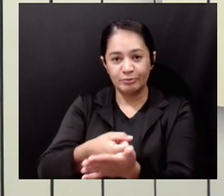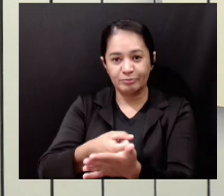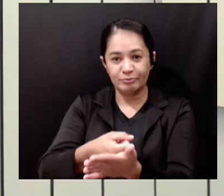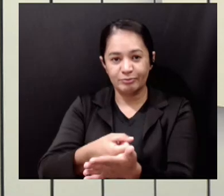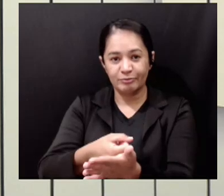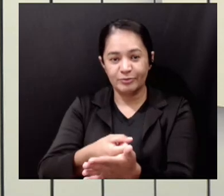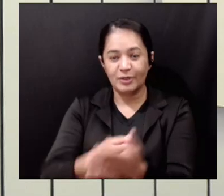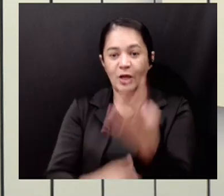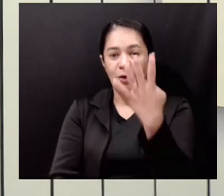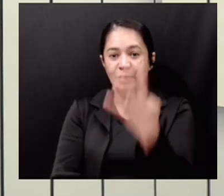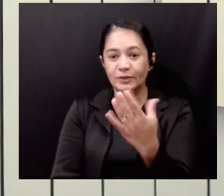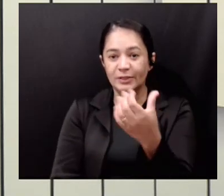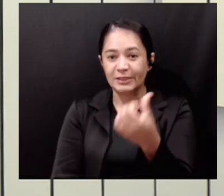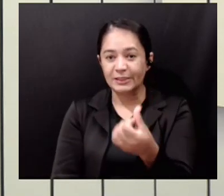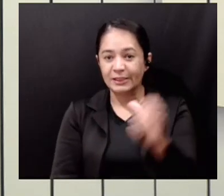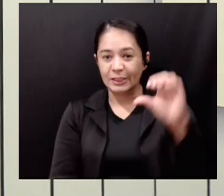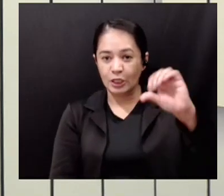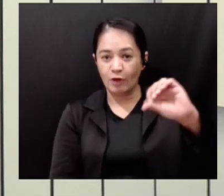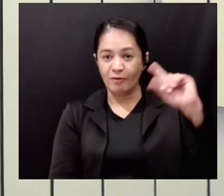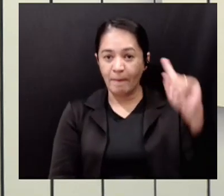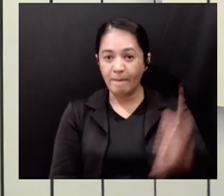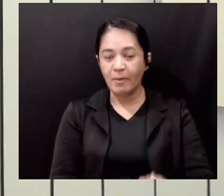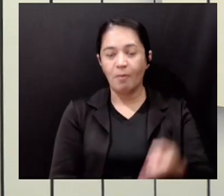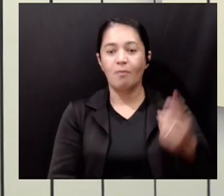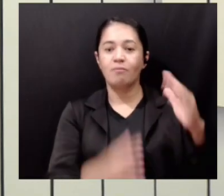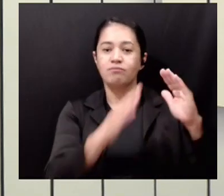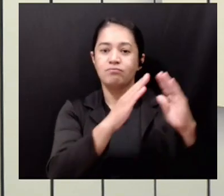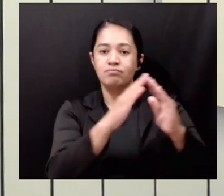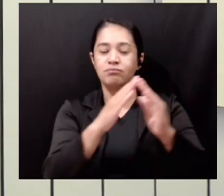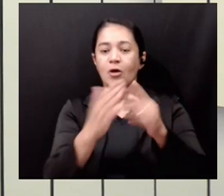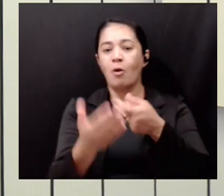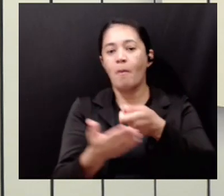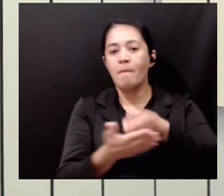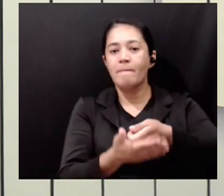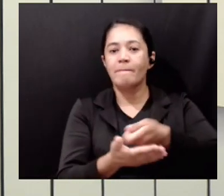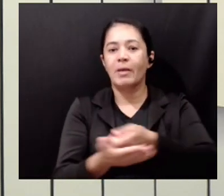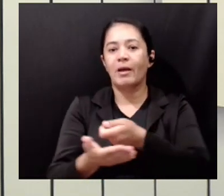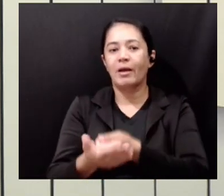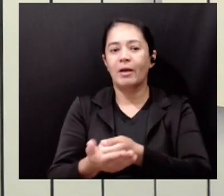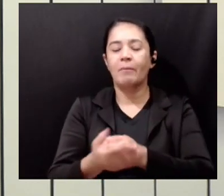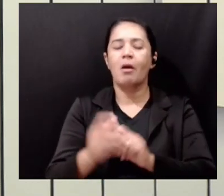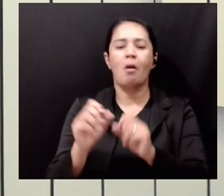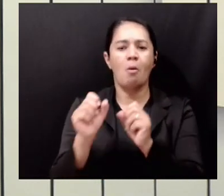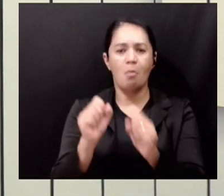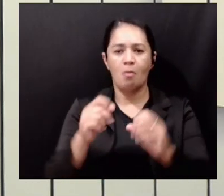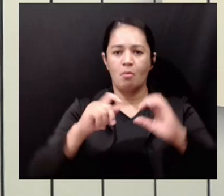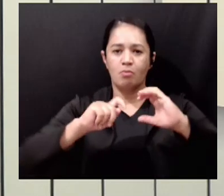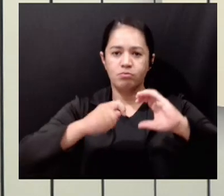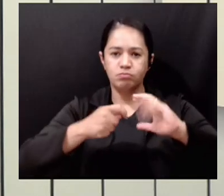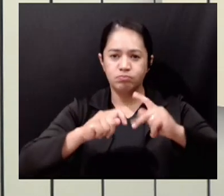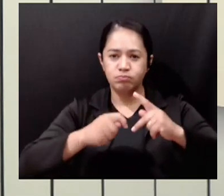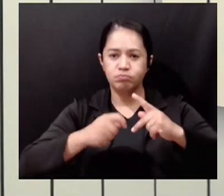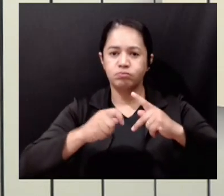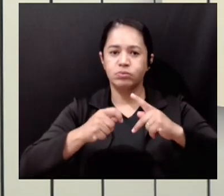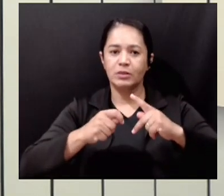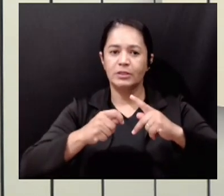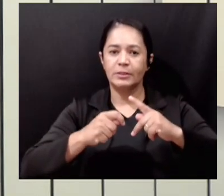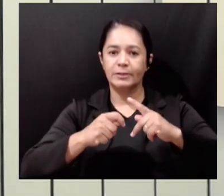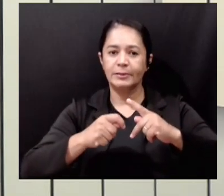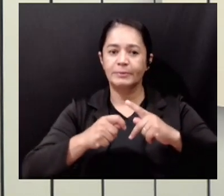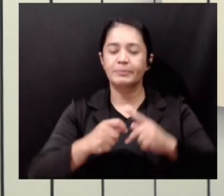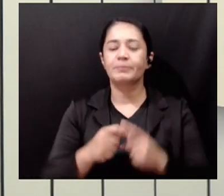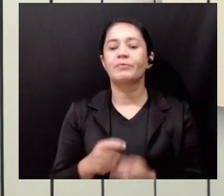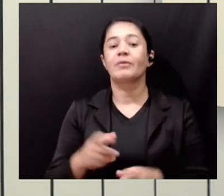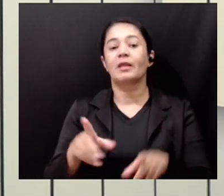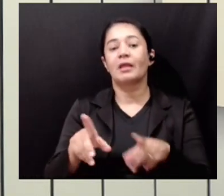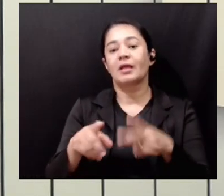imóveis residenciais. O pagamento pode ser feito por Pix com QR Code já impresso nas parcelas. A segunda via